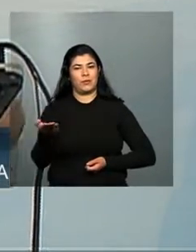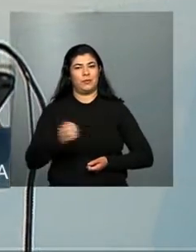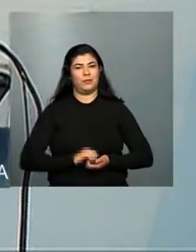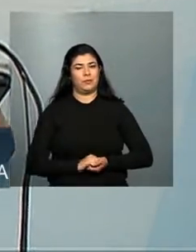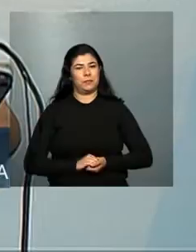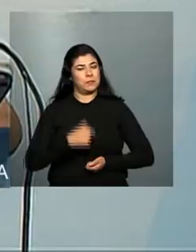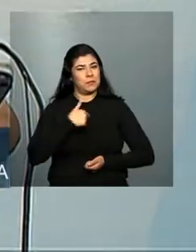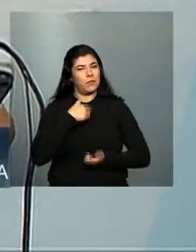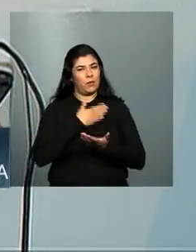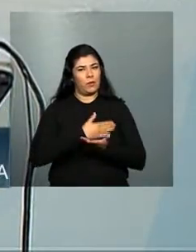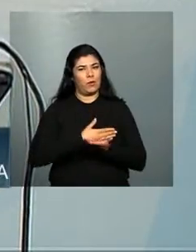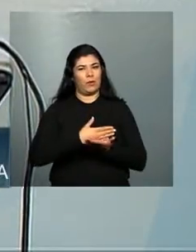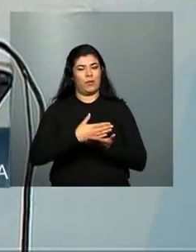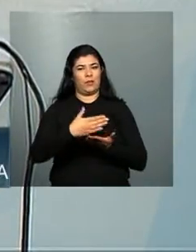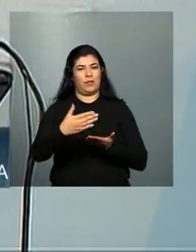vou começar